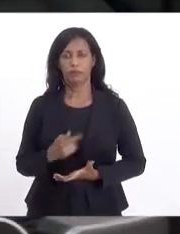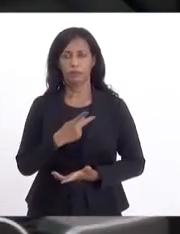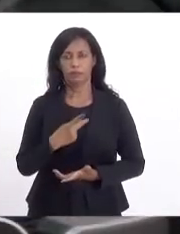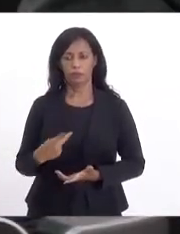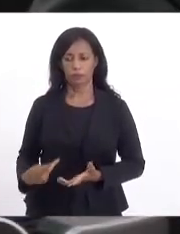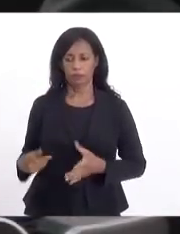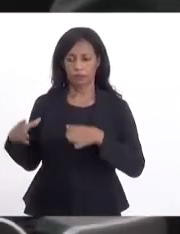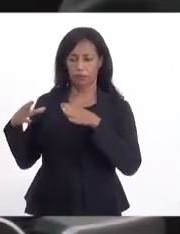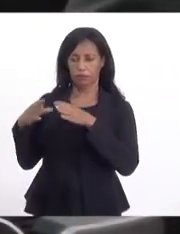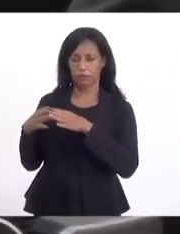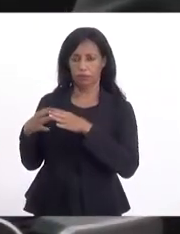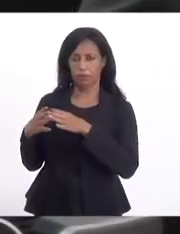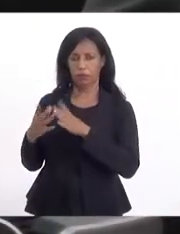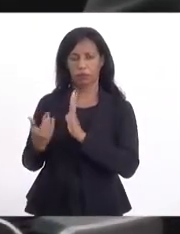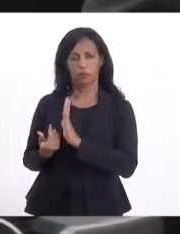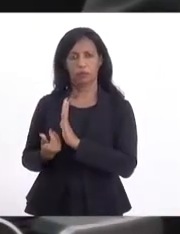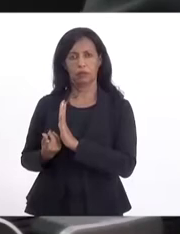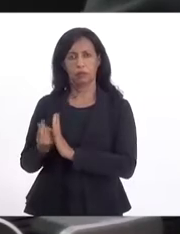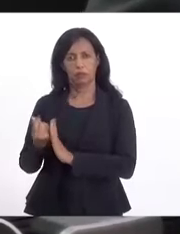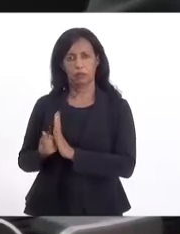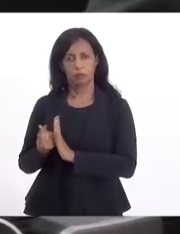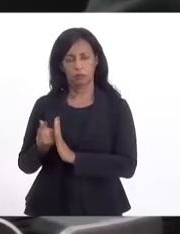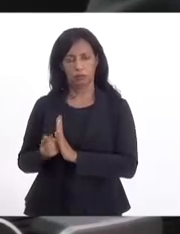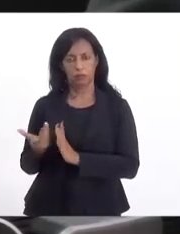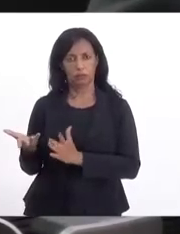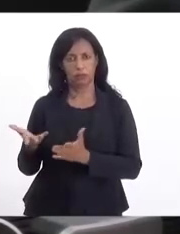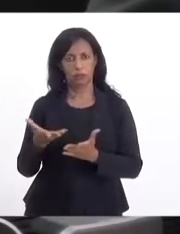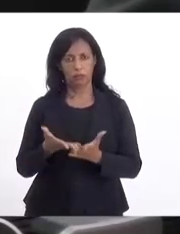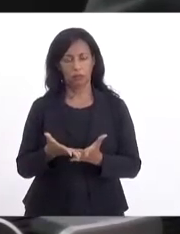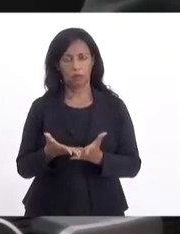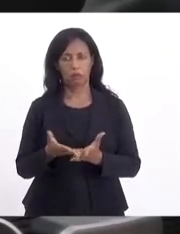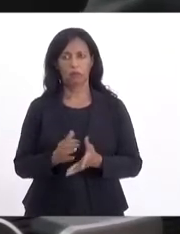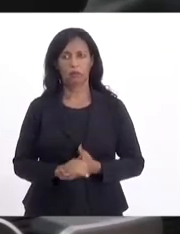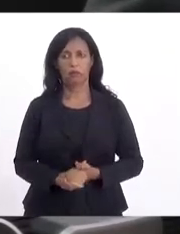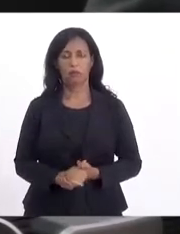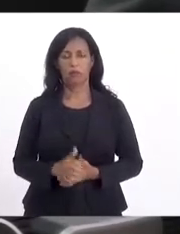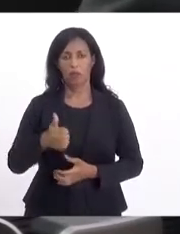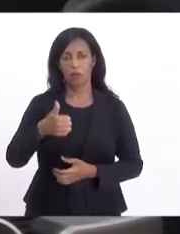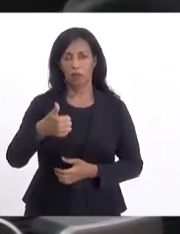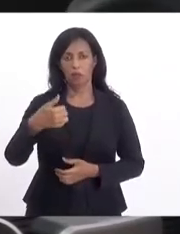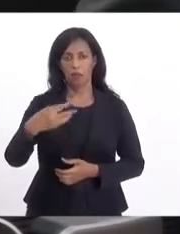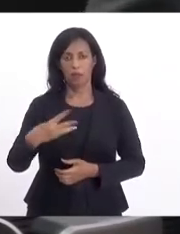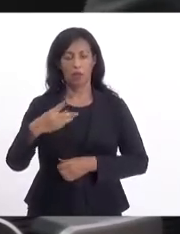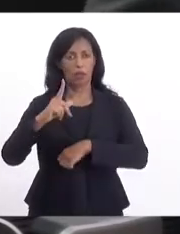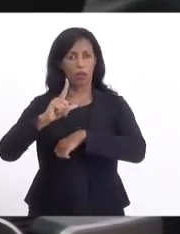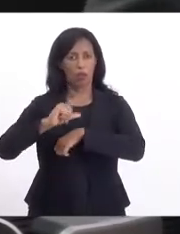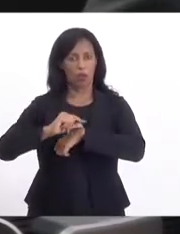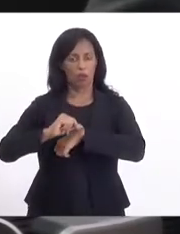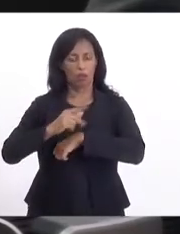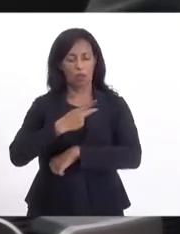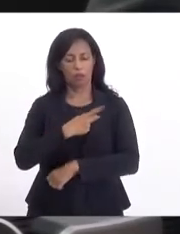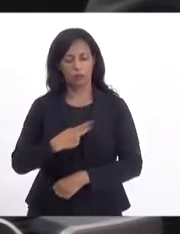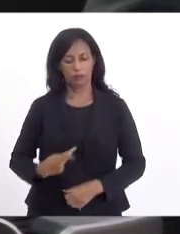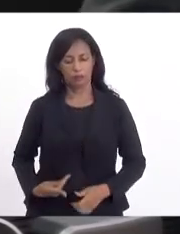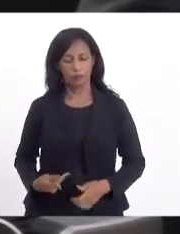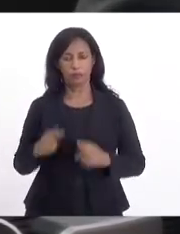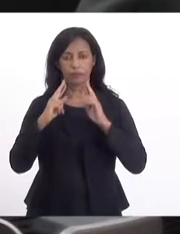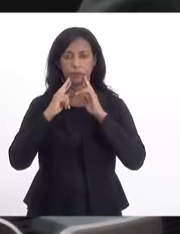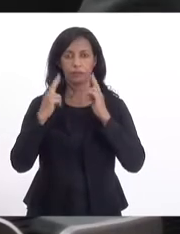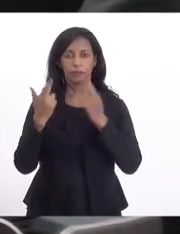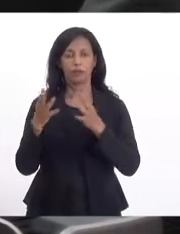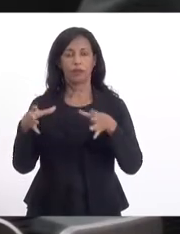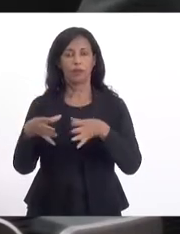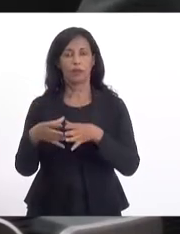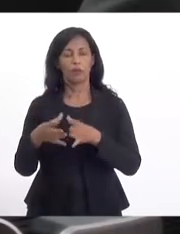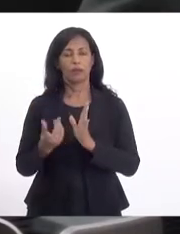presidente da Comissão de Orçamento, que aqui estará pontualmente às 13 horas para presidir a reunião da